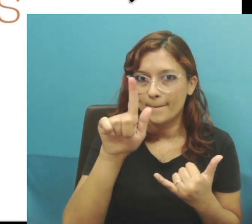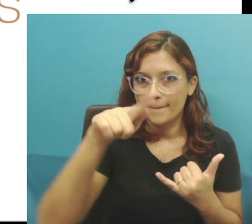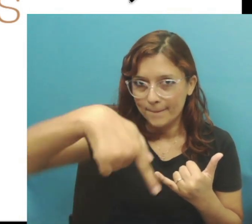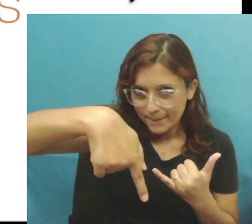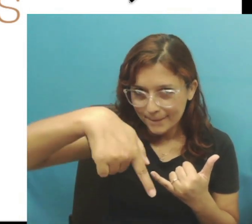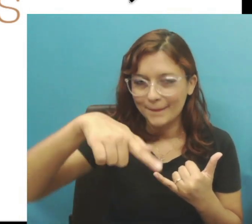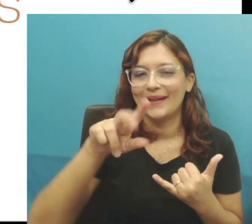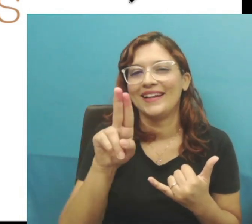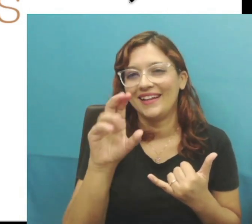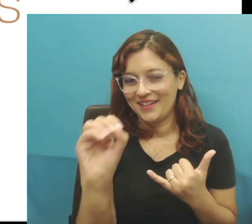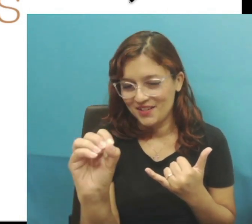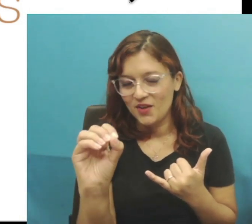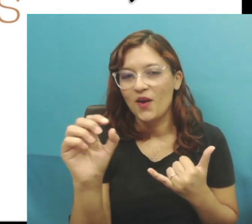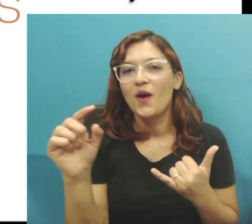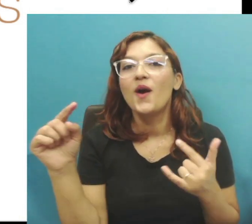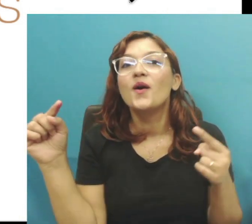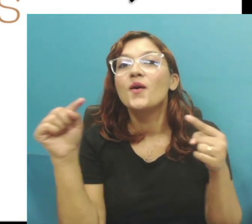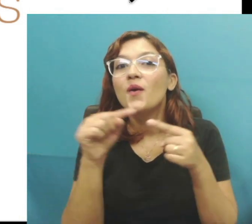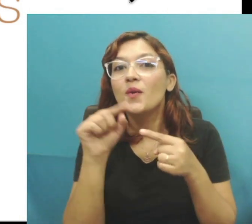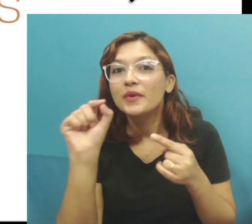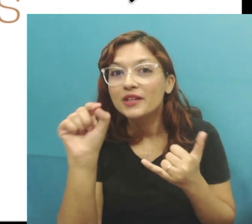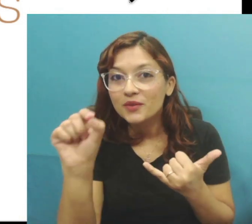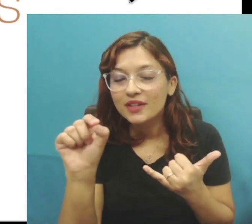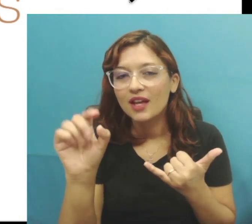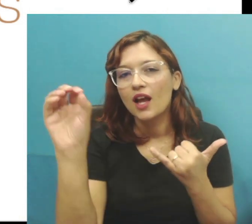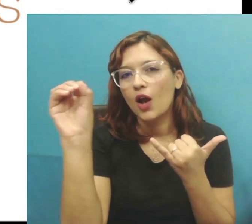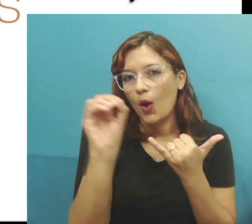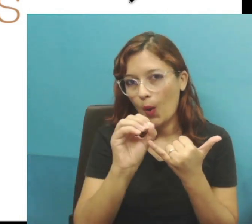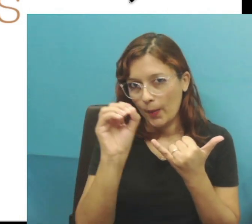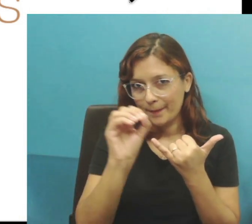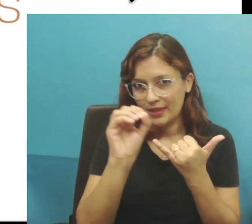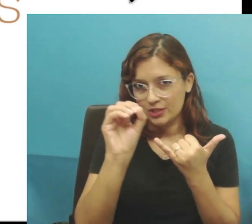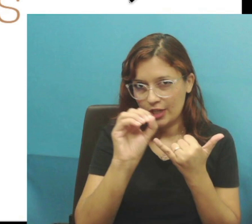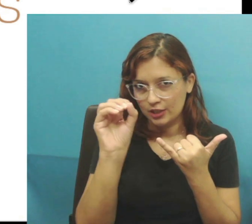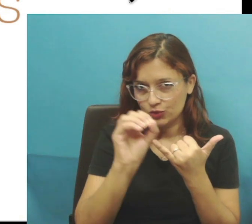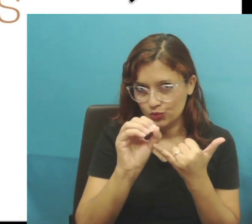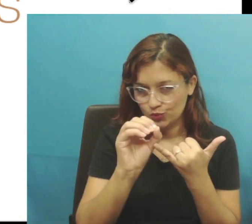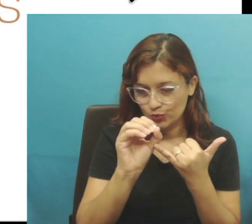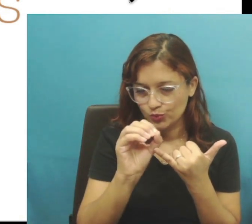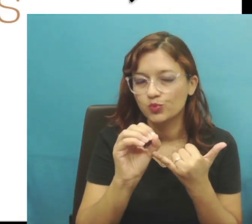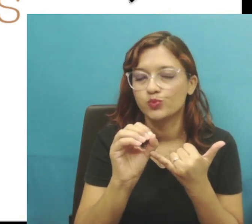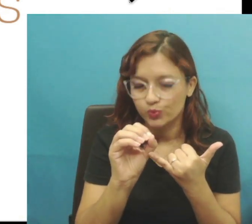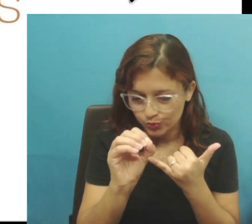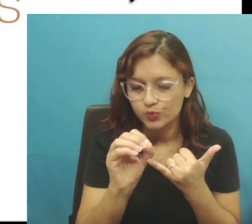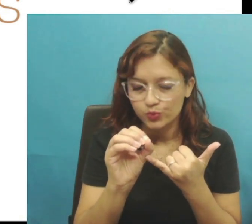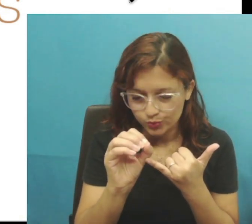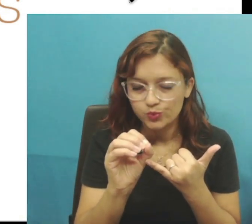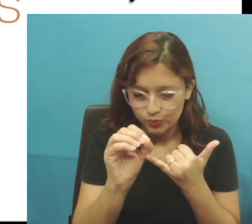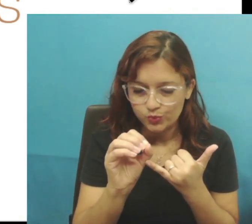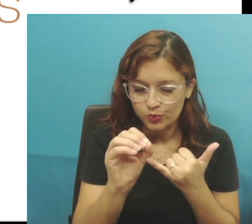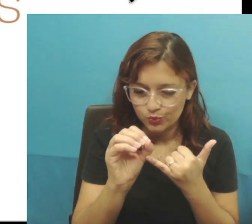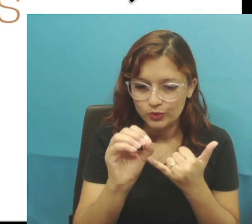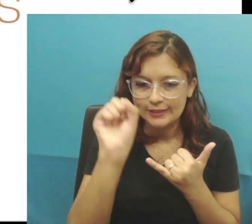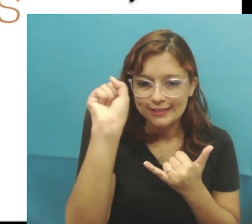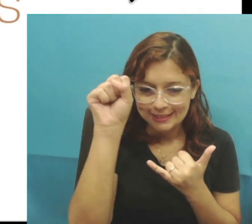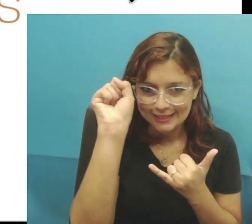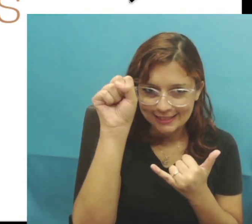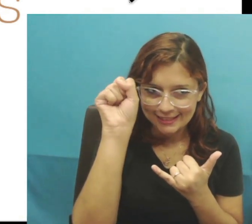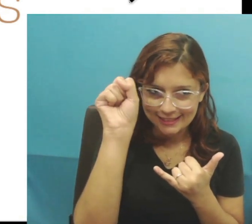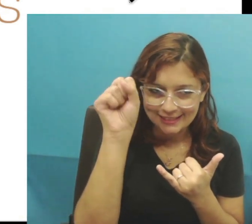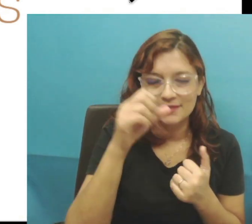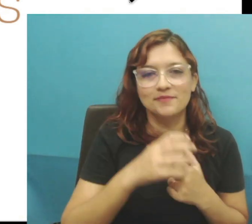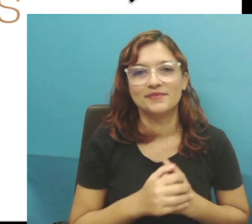os pronomes pessoais do caso oblíquo, eles se referem ao objeto. Isso